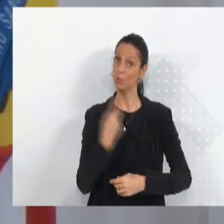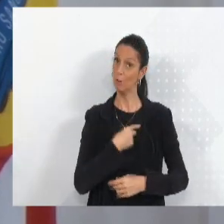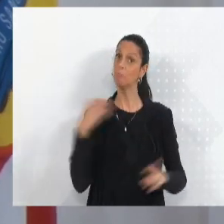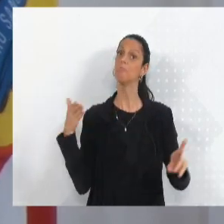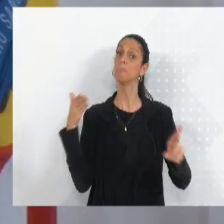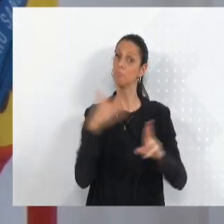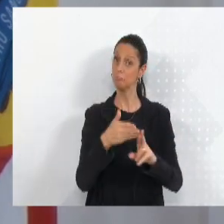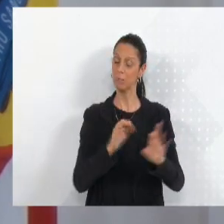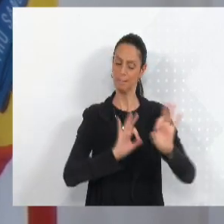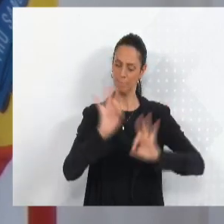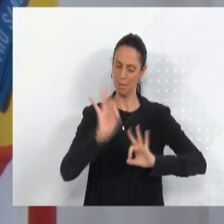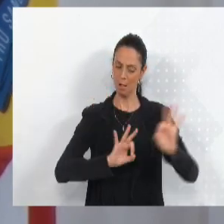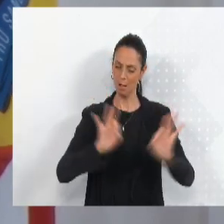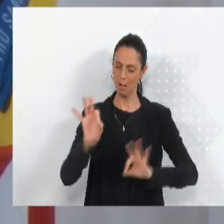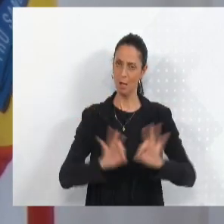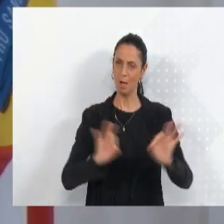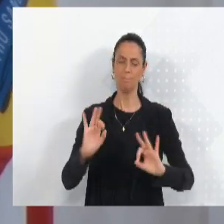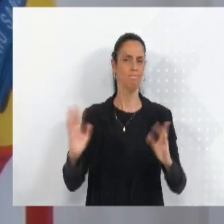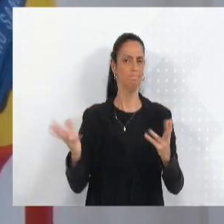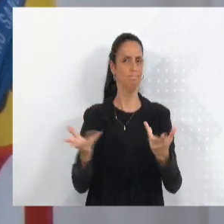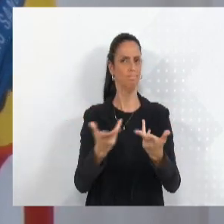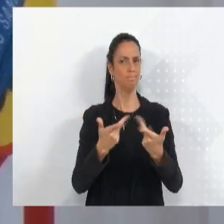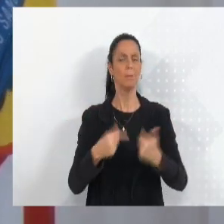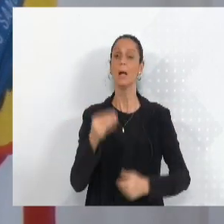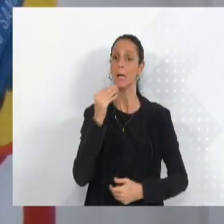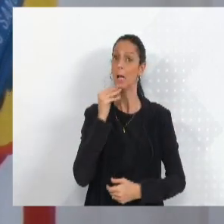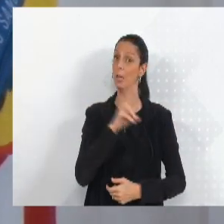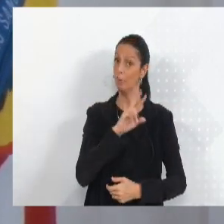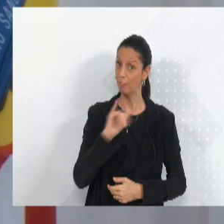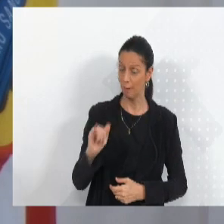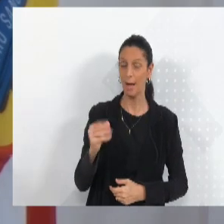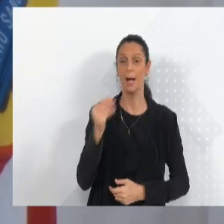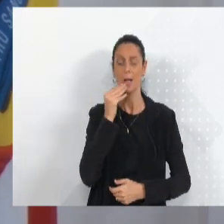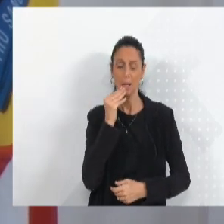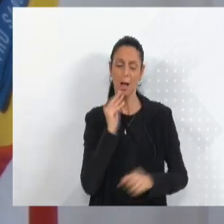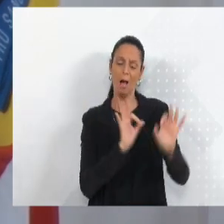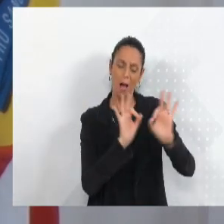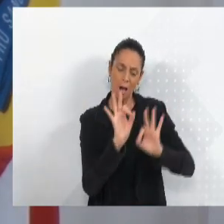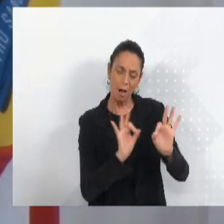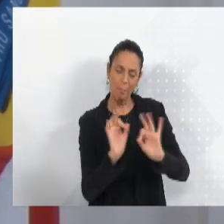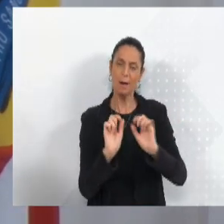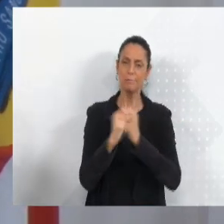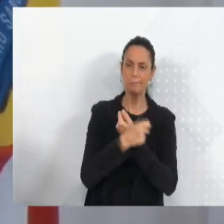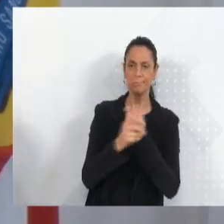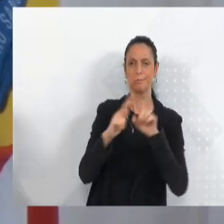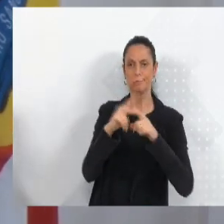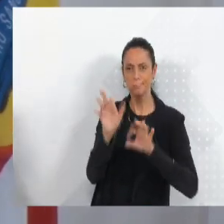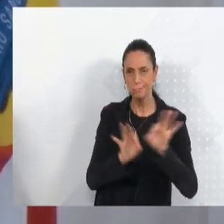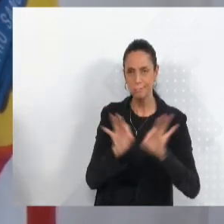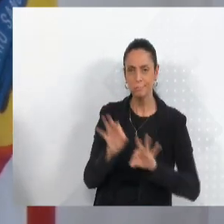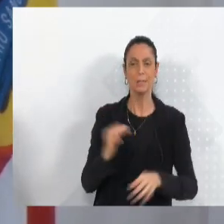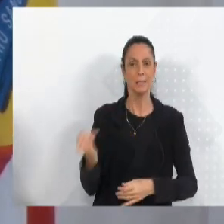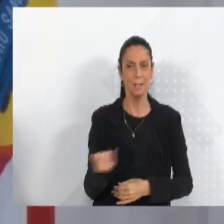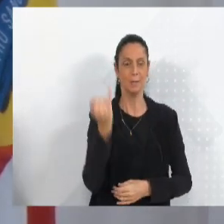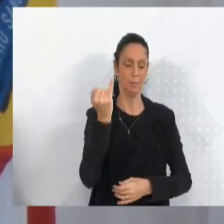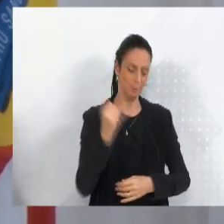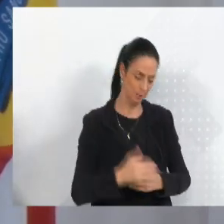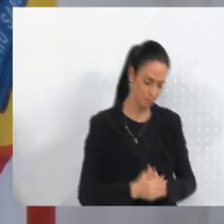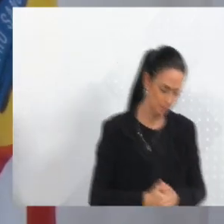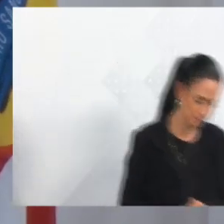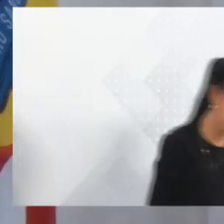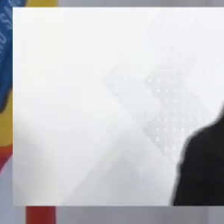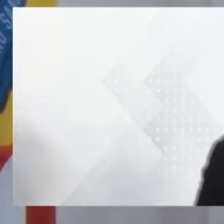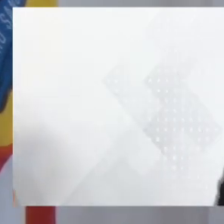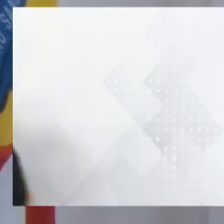um plano magnífico, obviamente, que vai passar por algumas adequações, vereador Nazato, que é importante, mas o